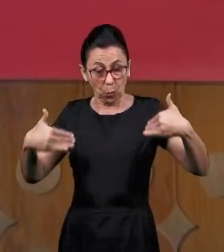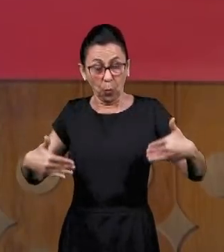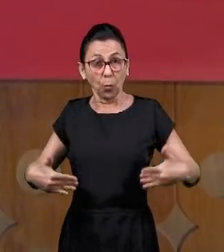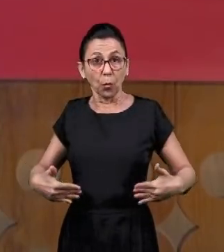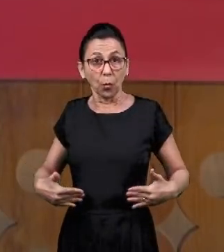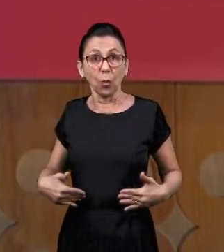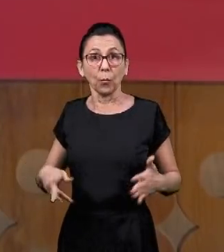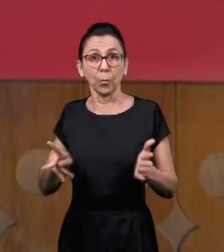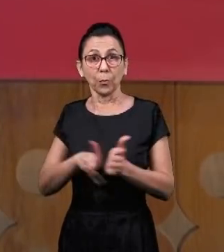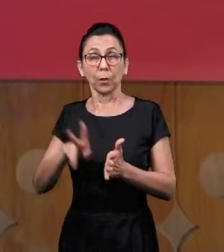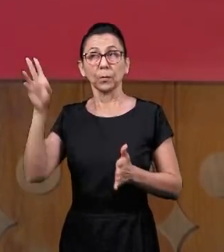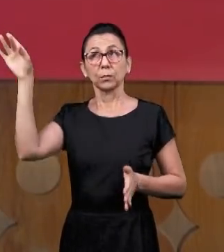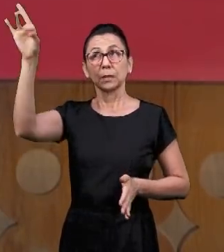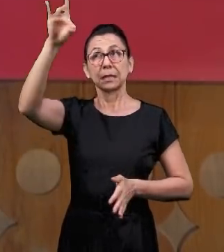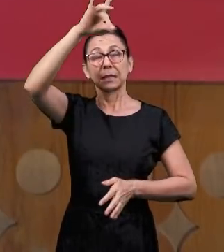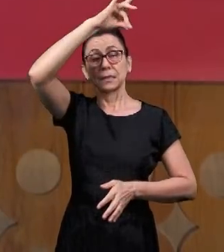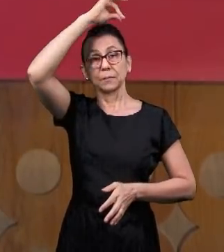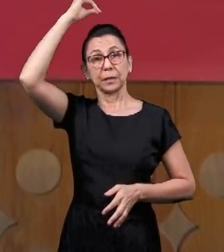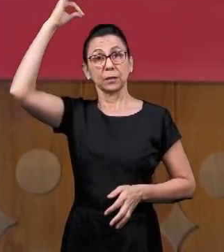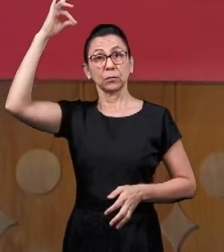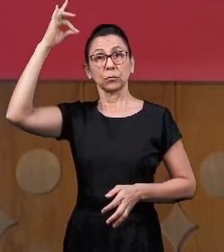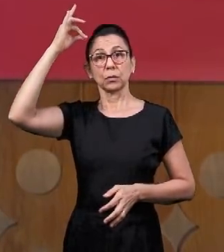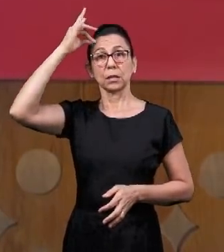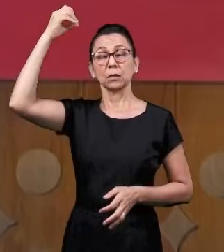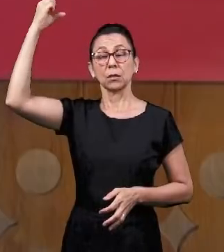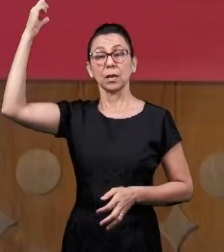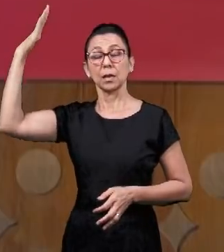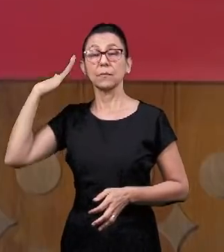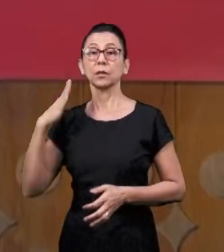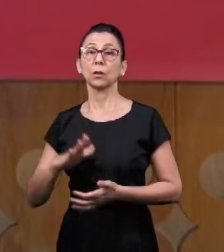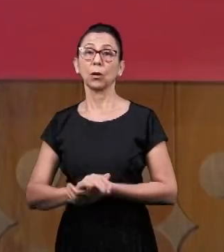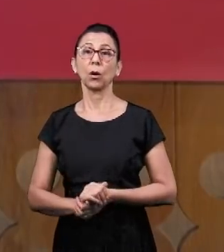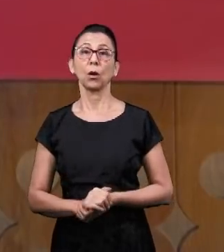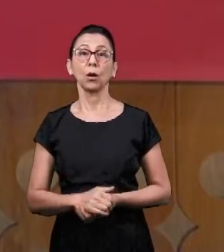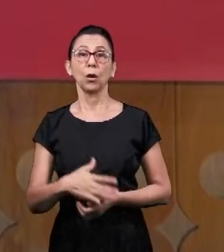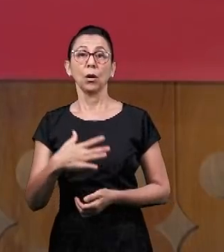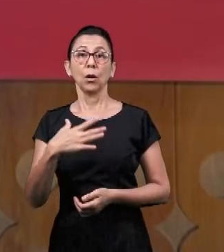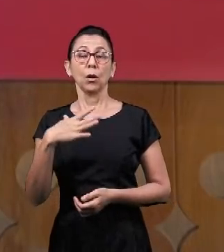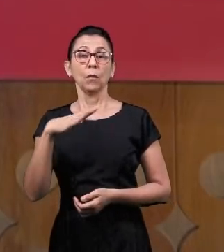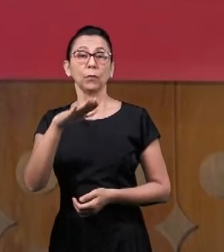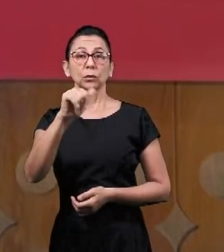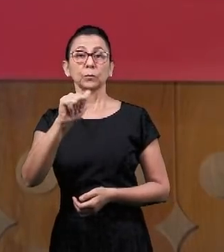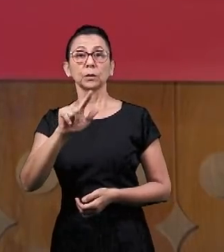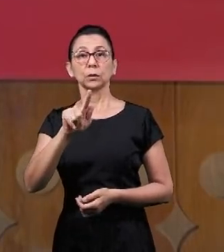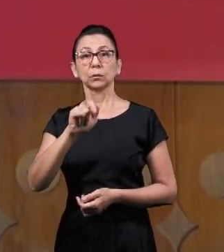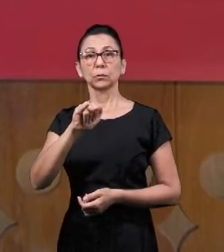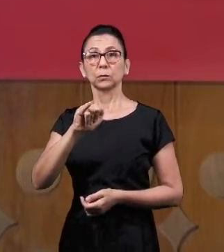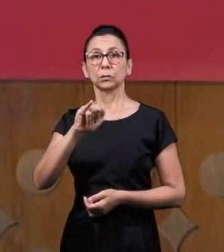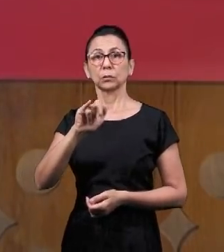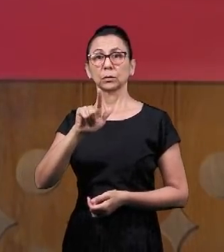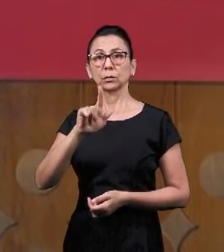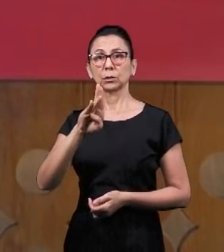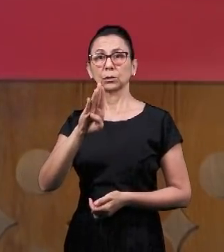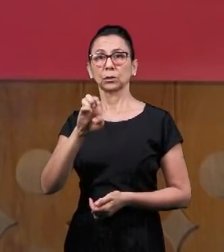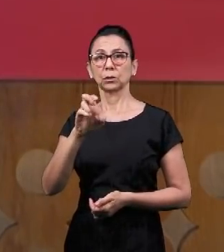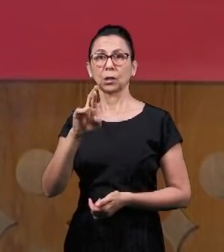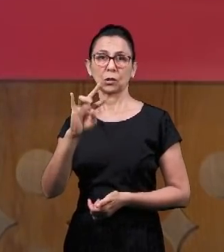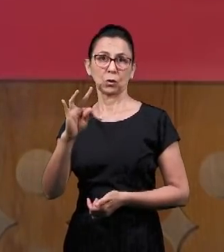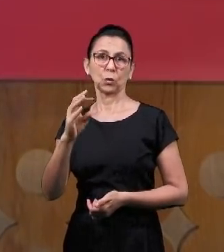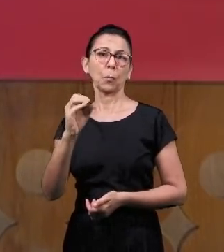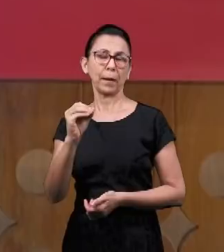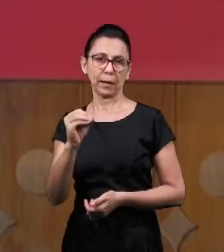revelou, sim, eu tenho nessa obra o ministério para Gilberto. Então Gilberto, quando o presbitério foi à frente, ao